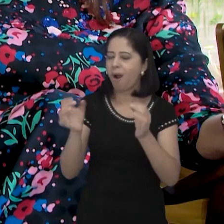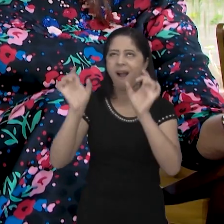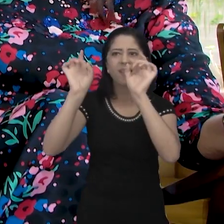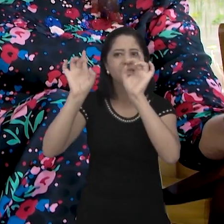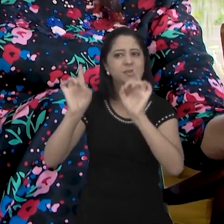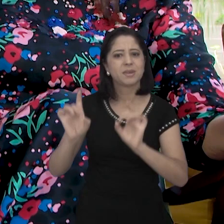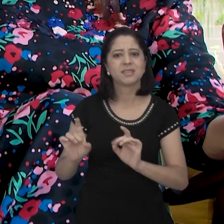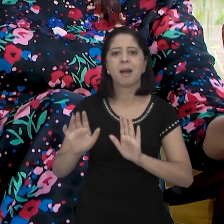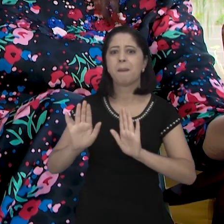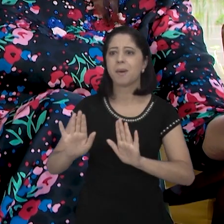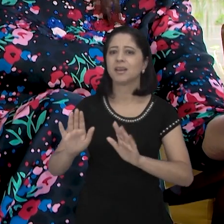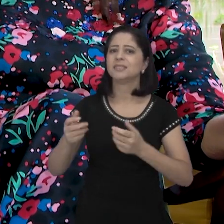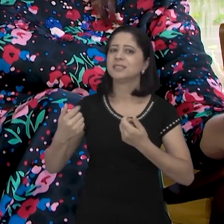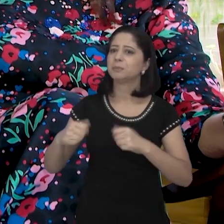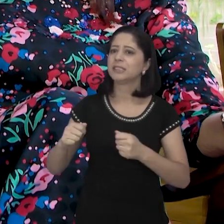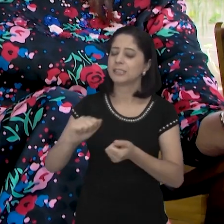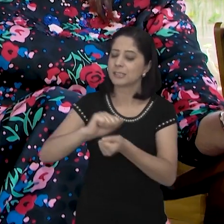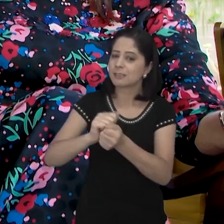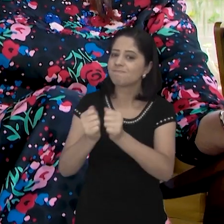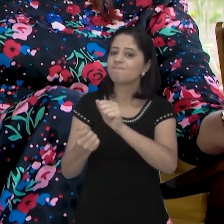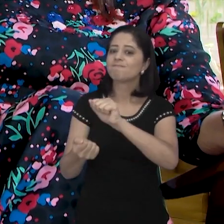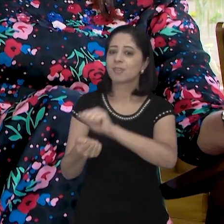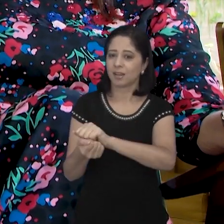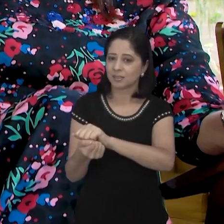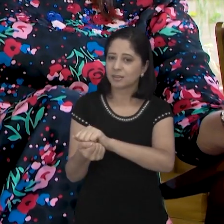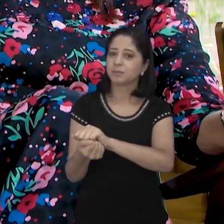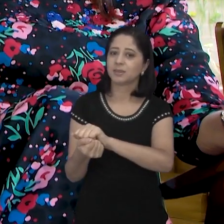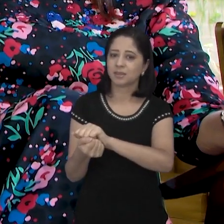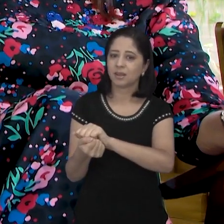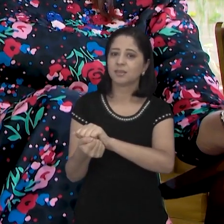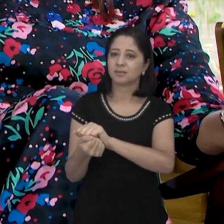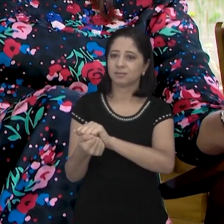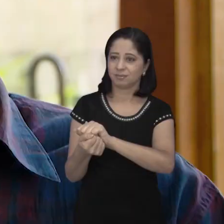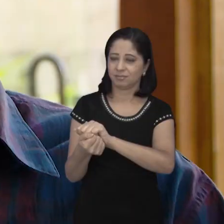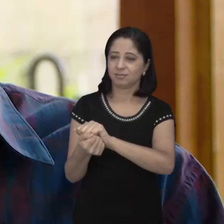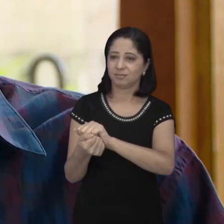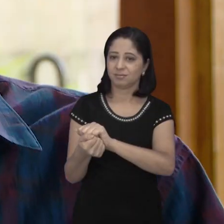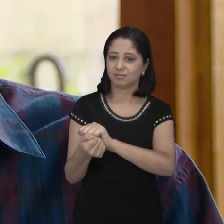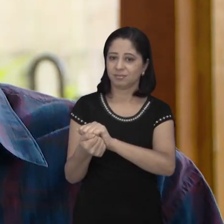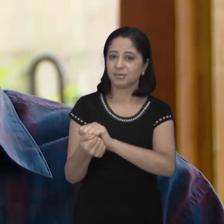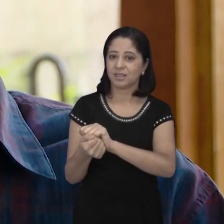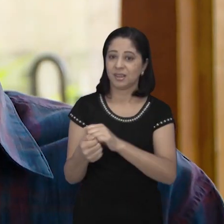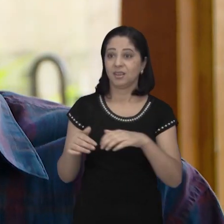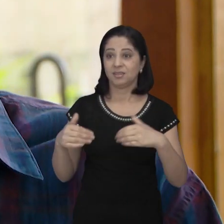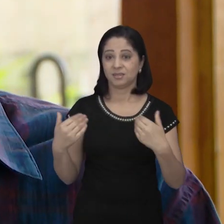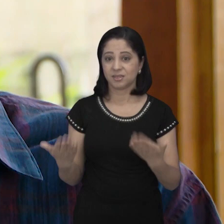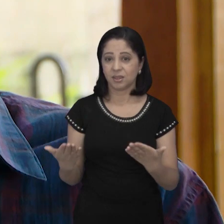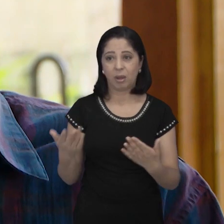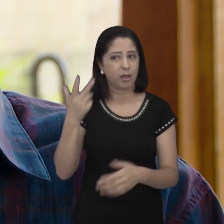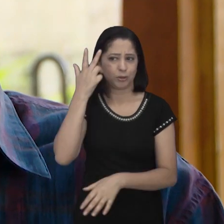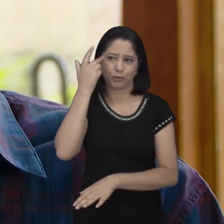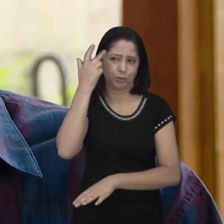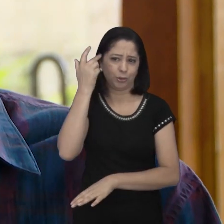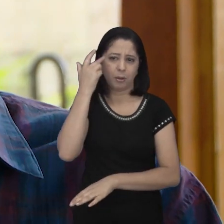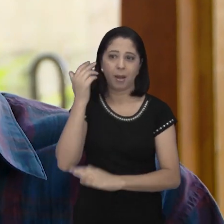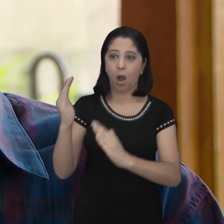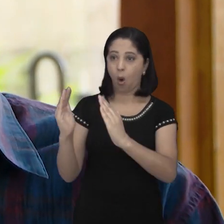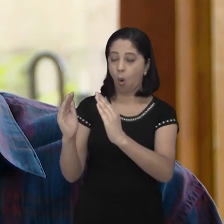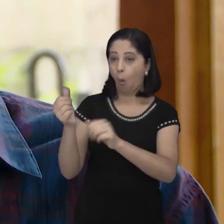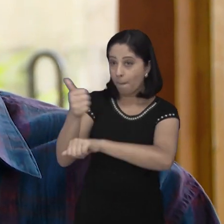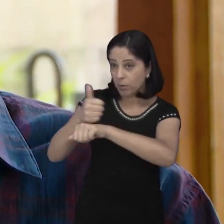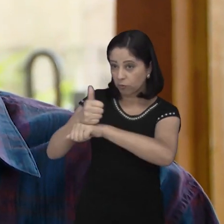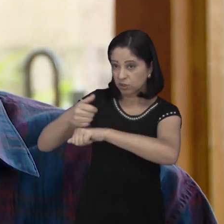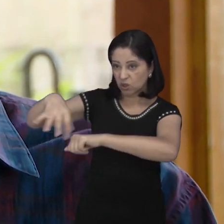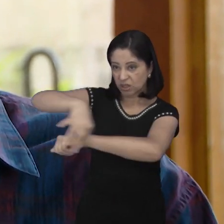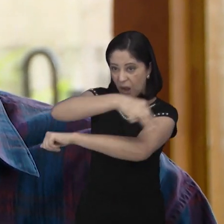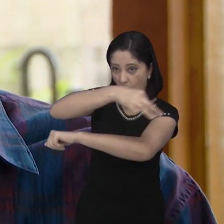joia. Mas ela precisava ser adaptada à moradia de cada dia. Isso é normal,